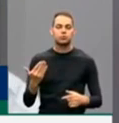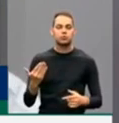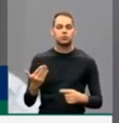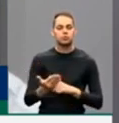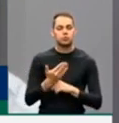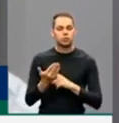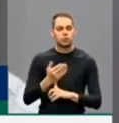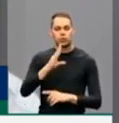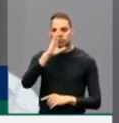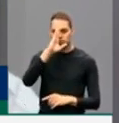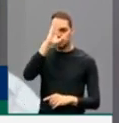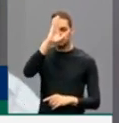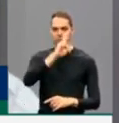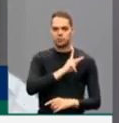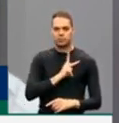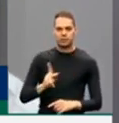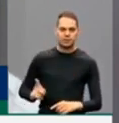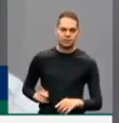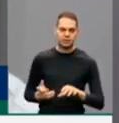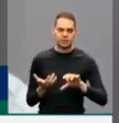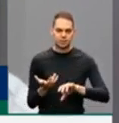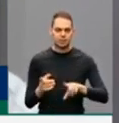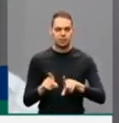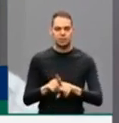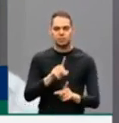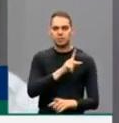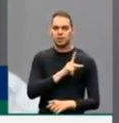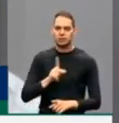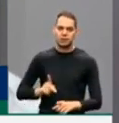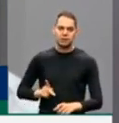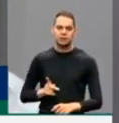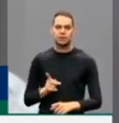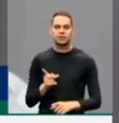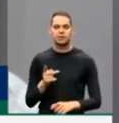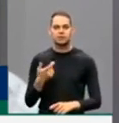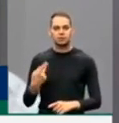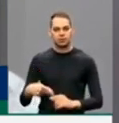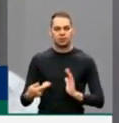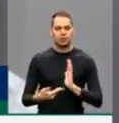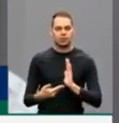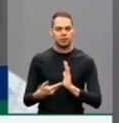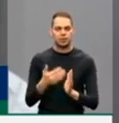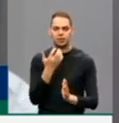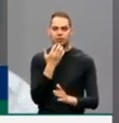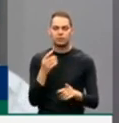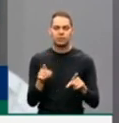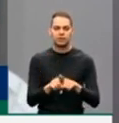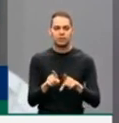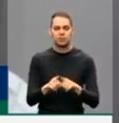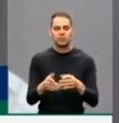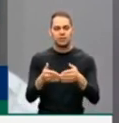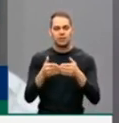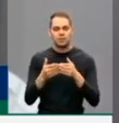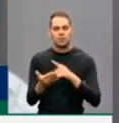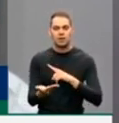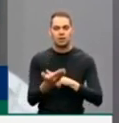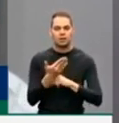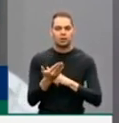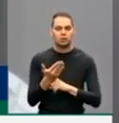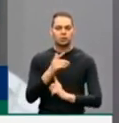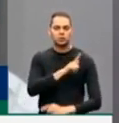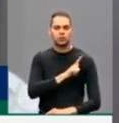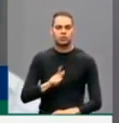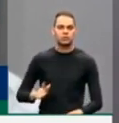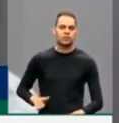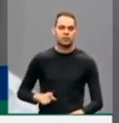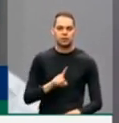especialmente ao presidente do Congresso, ao presidente da Câmara, mas também ao governador Zema. Não é possível fazer